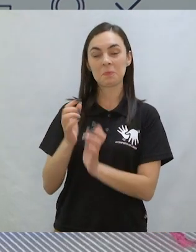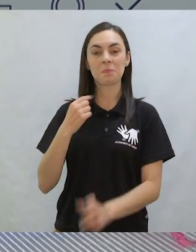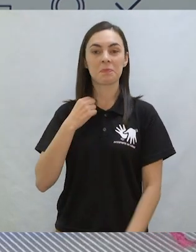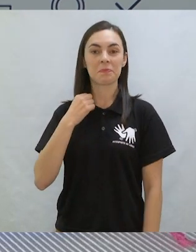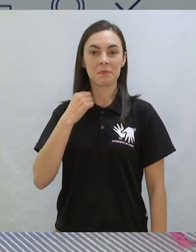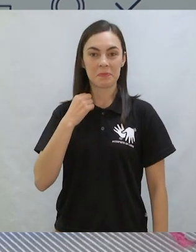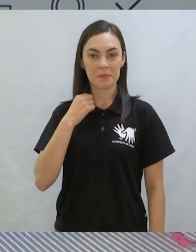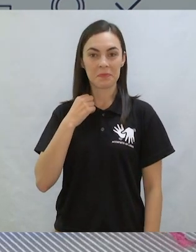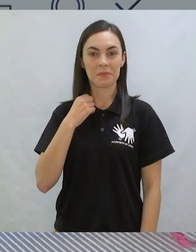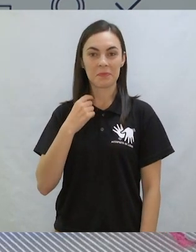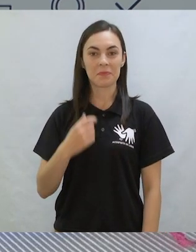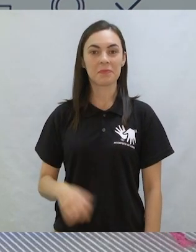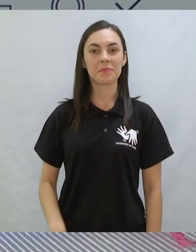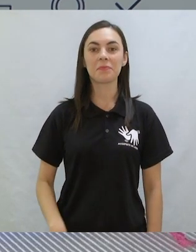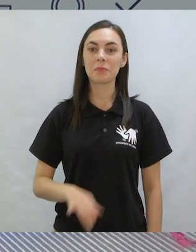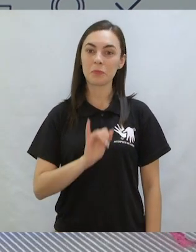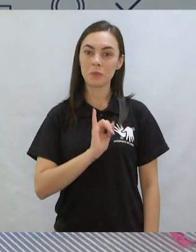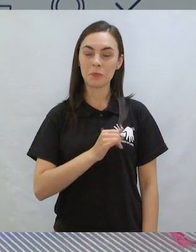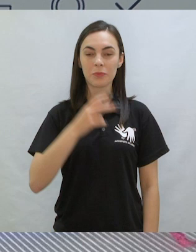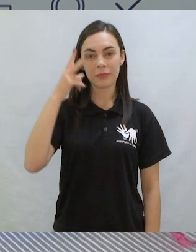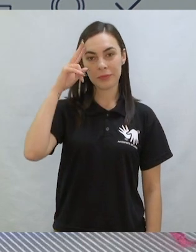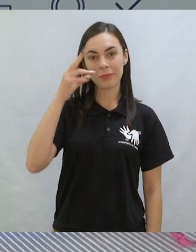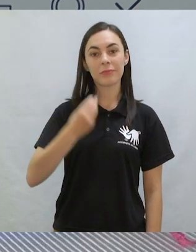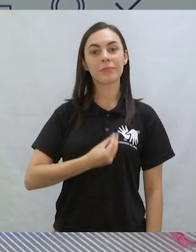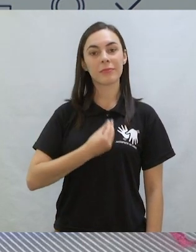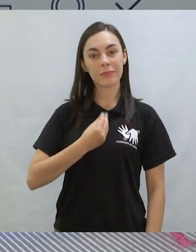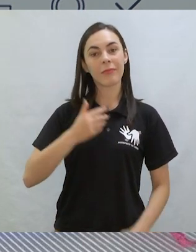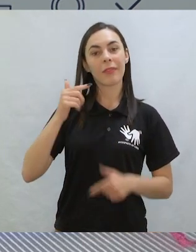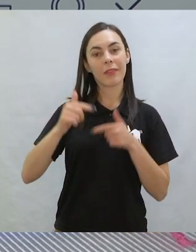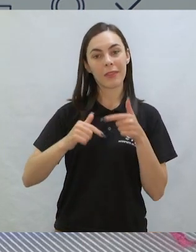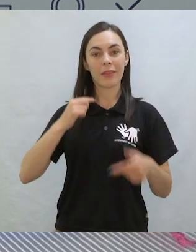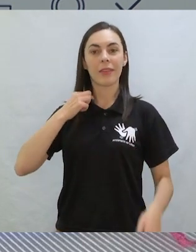parte deste grupo da História Viva como